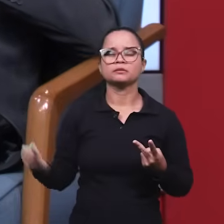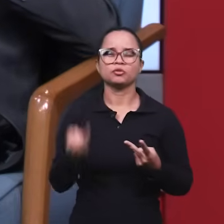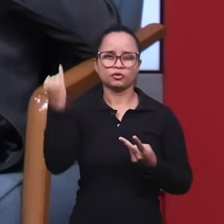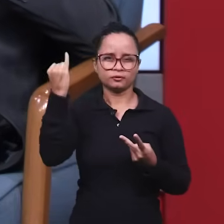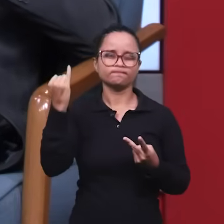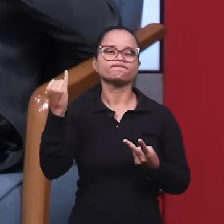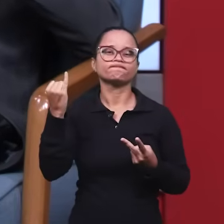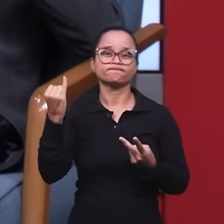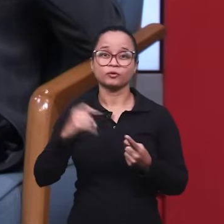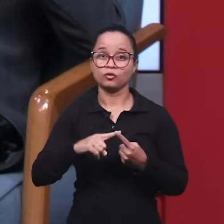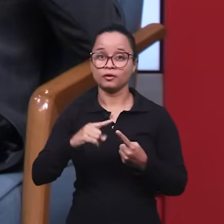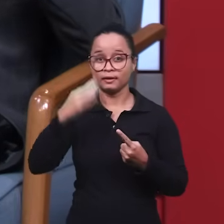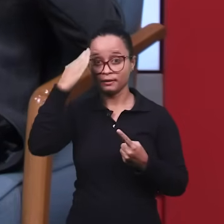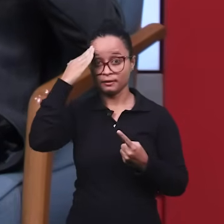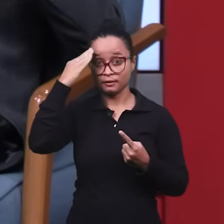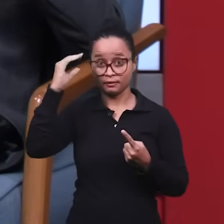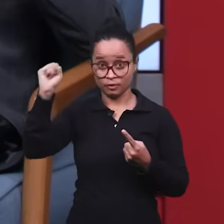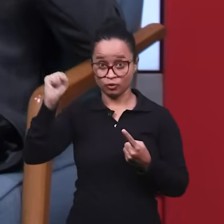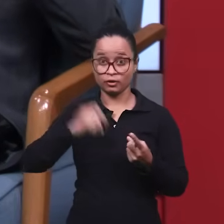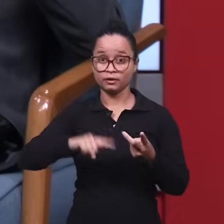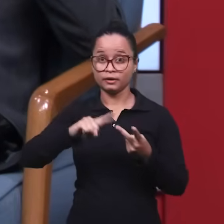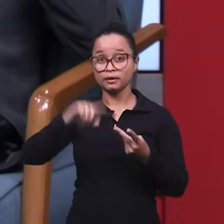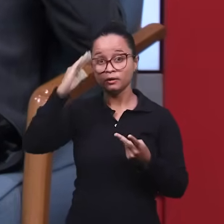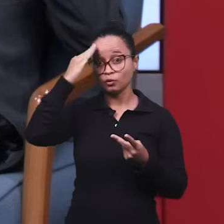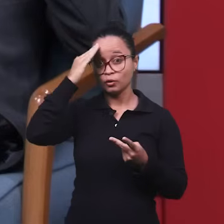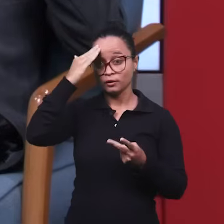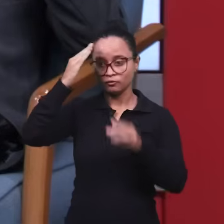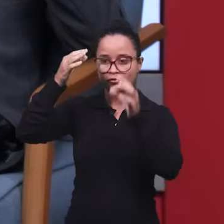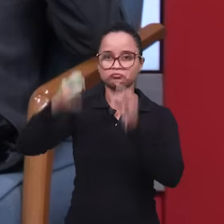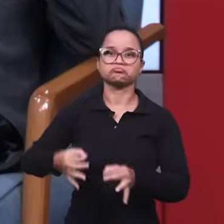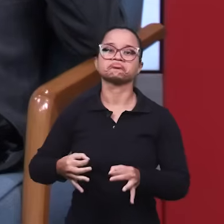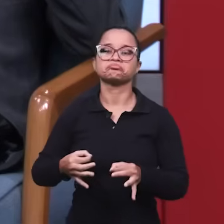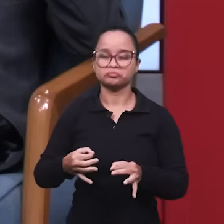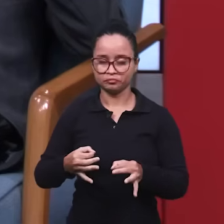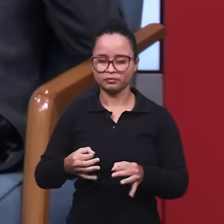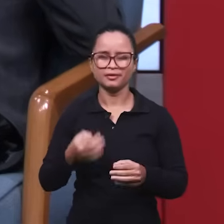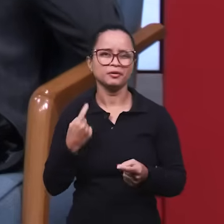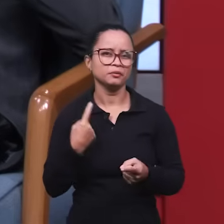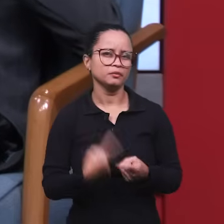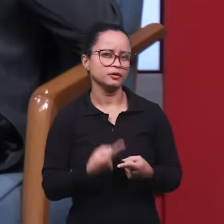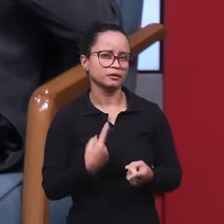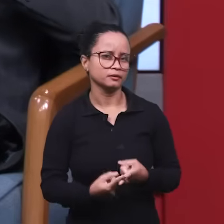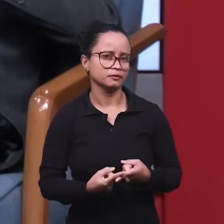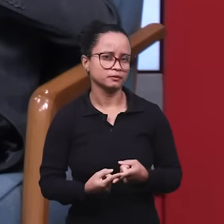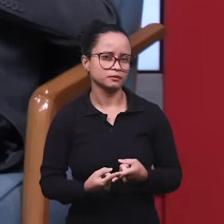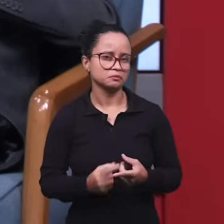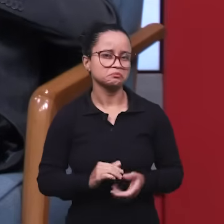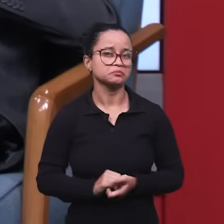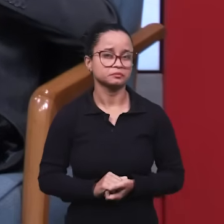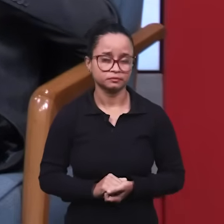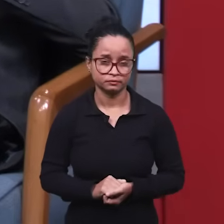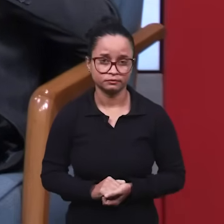são muito importantes: sabedoria e discernimento. Por quê?